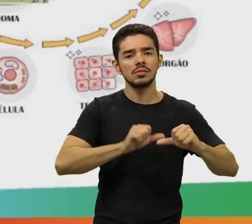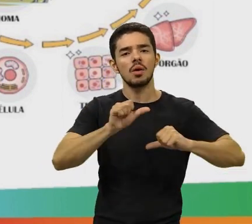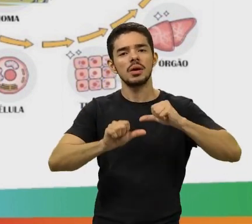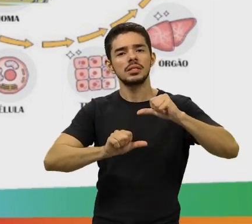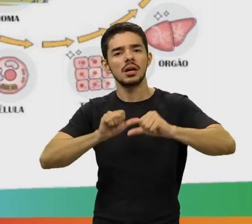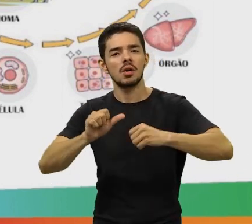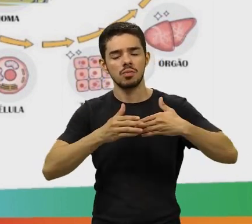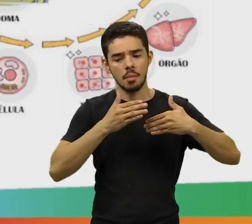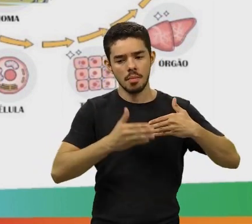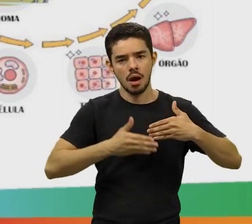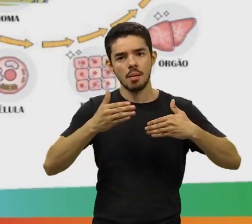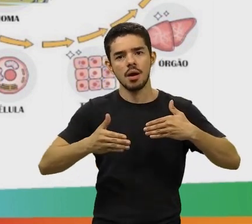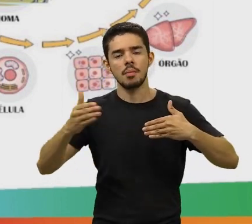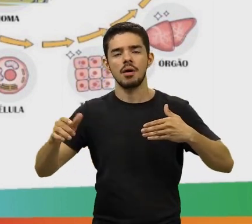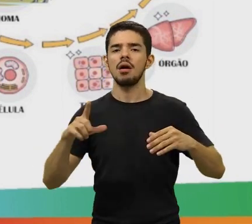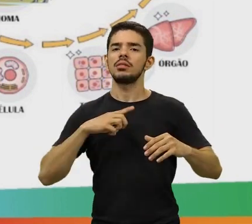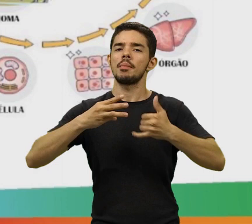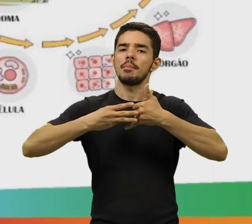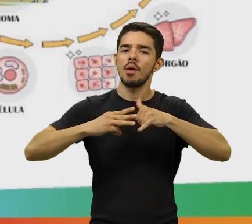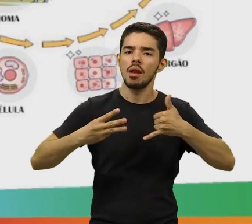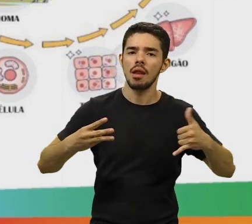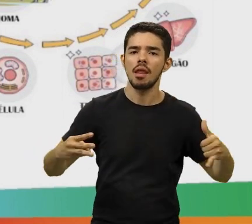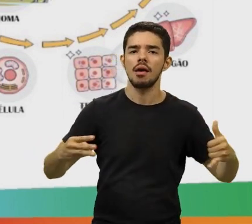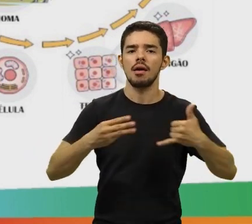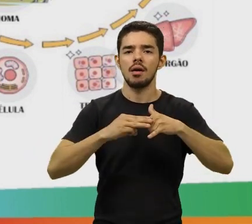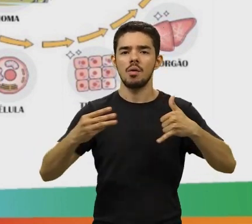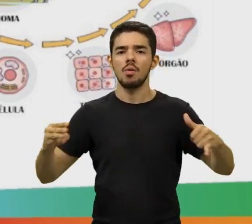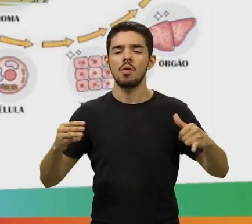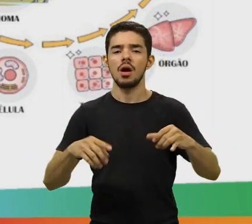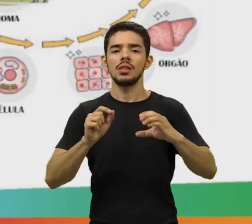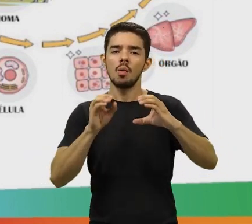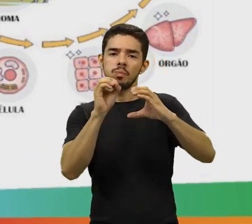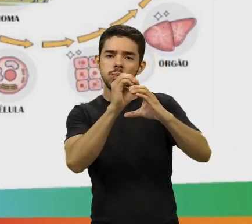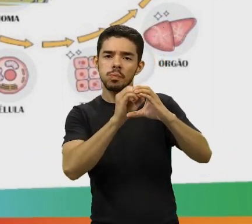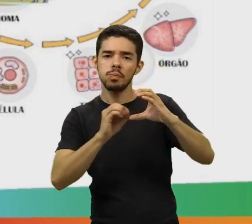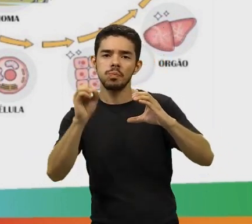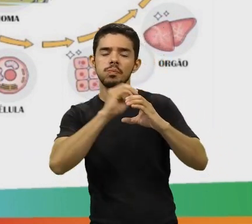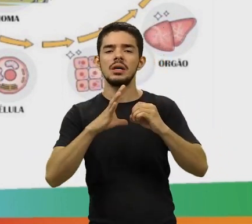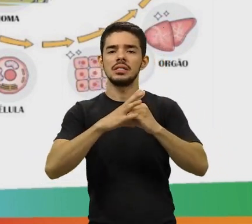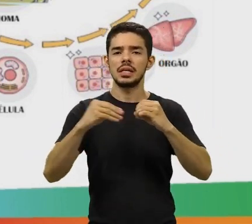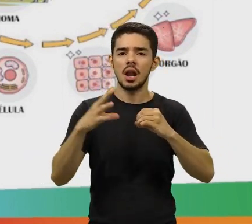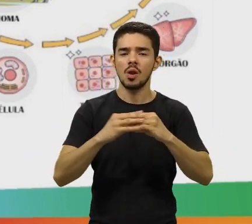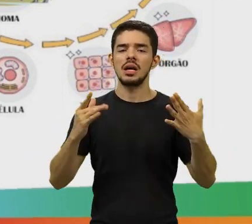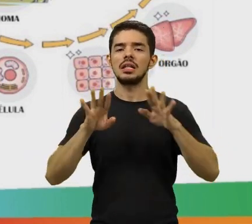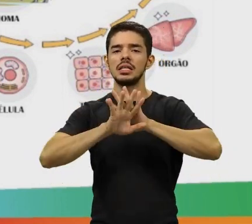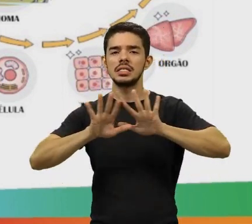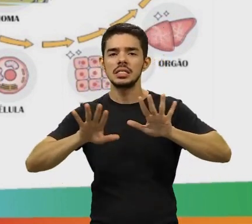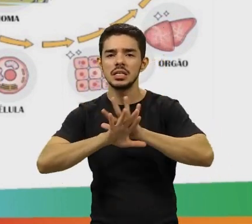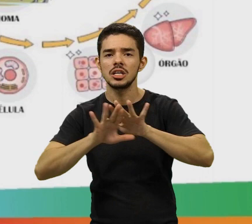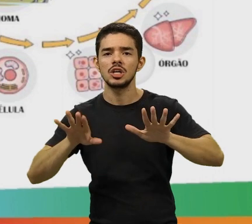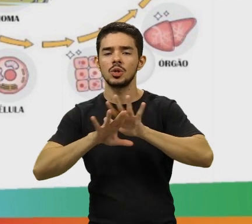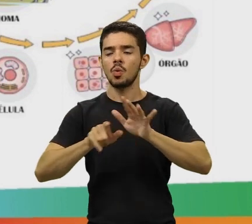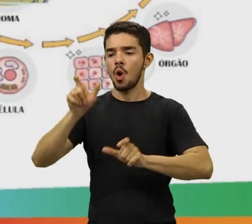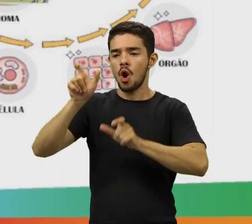transição bem grande. Nós vamos ver molécula, organela celular, célula, tecido, órgão,